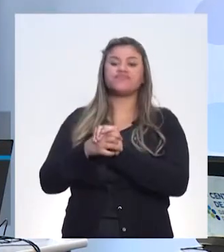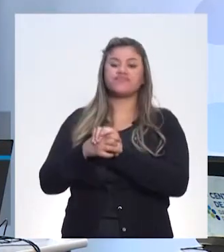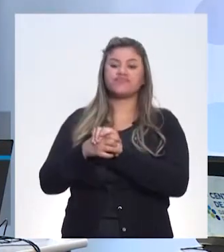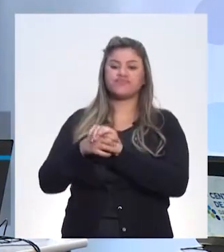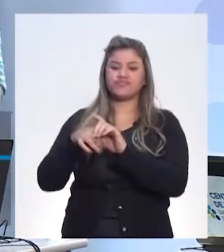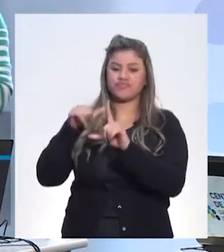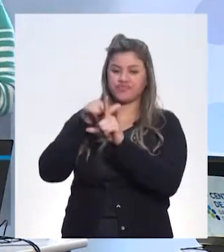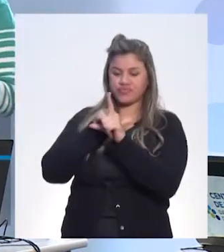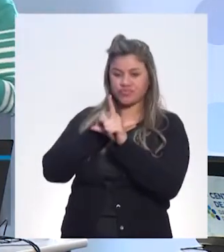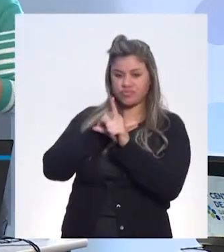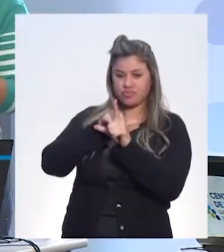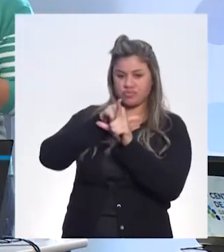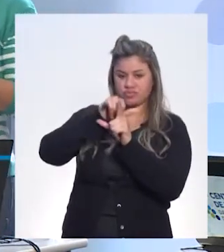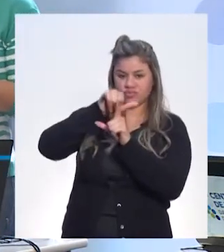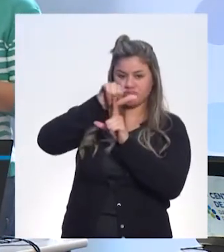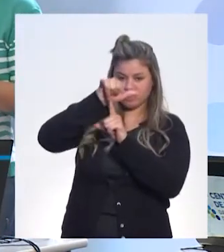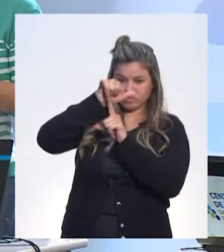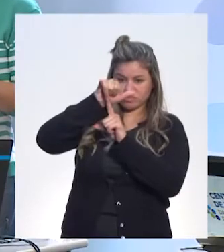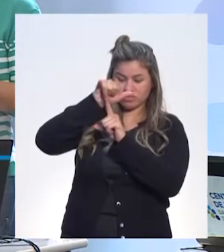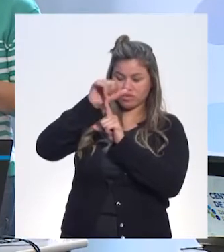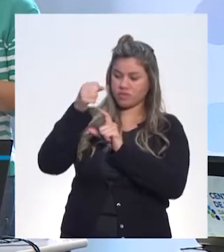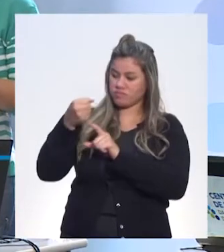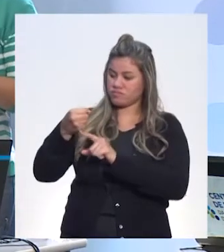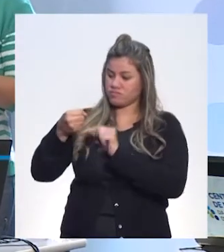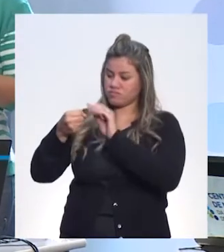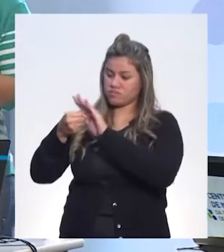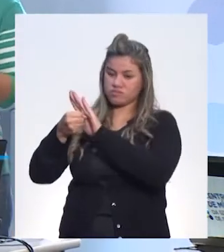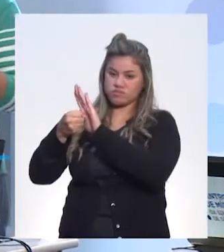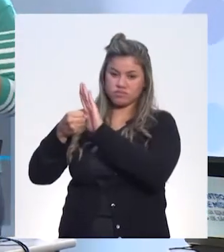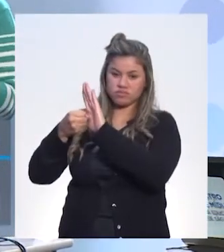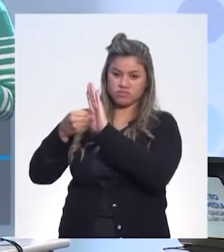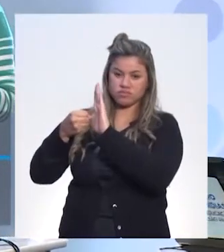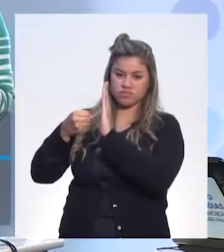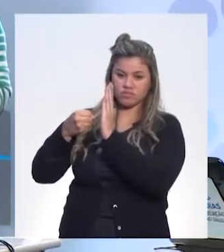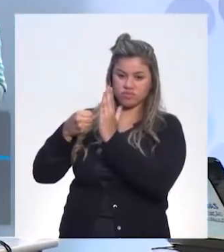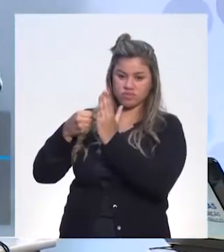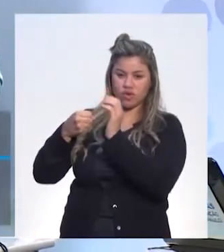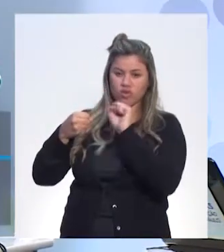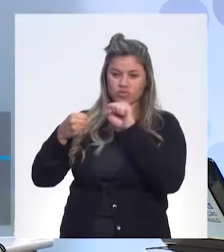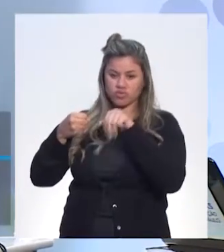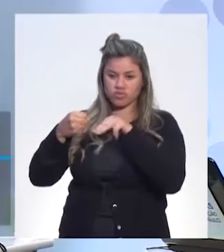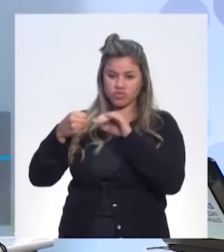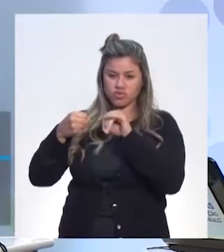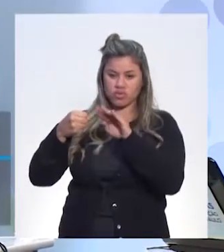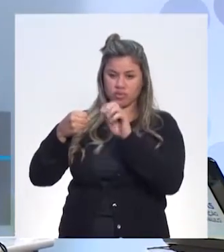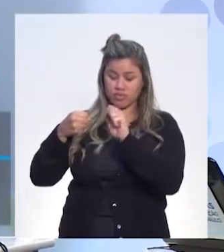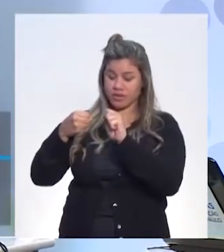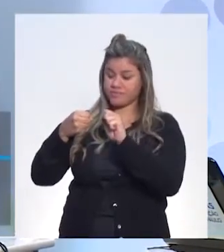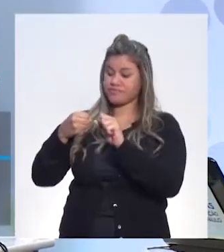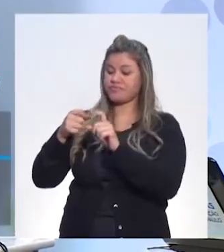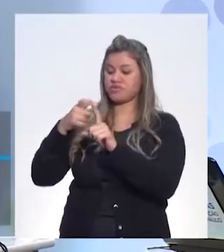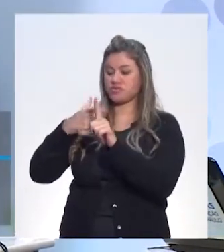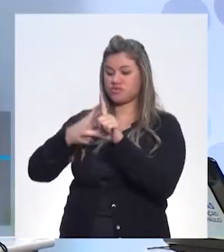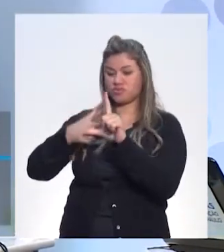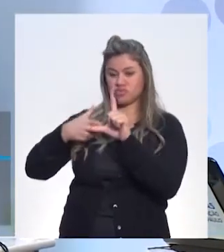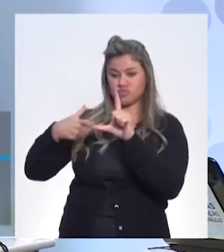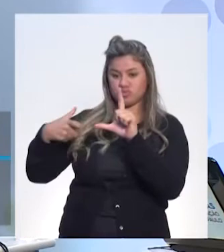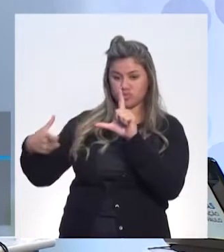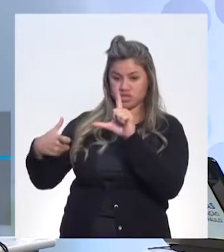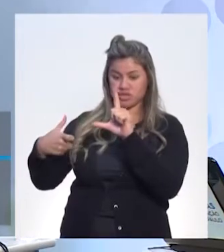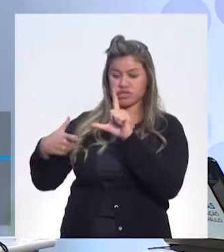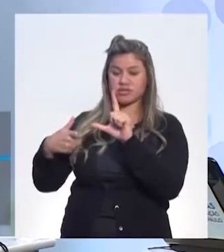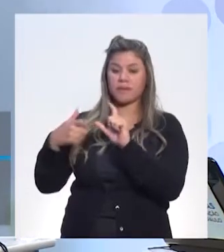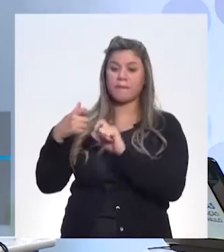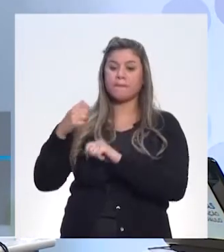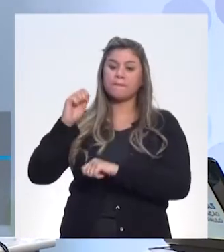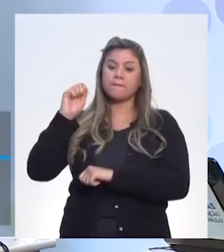eixo Y a altura da sombra e no eixo X as estações do ano. Então, pessoal, observa aqui,